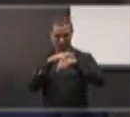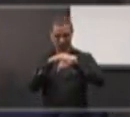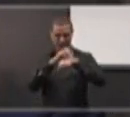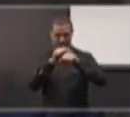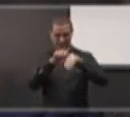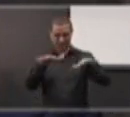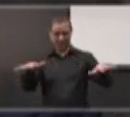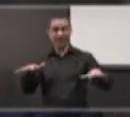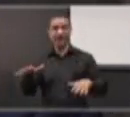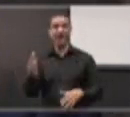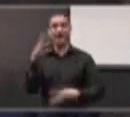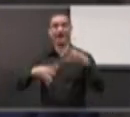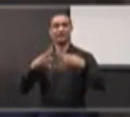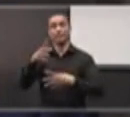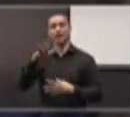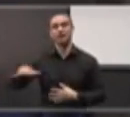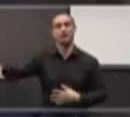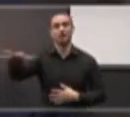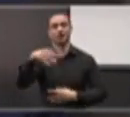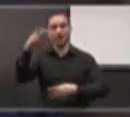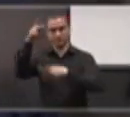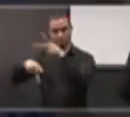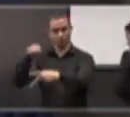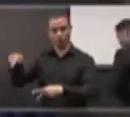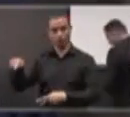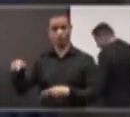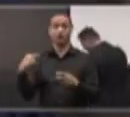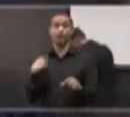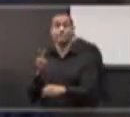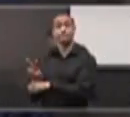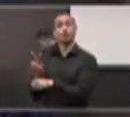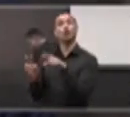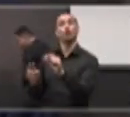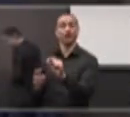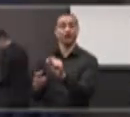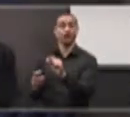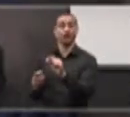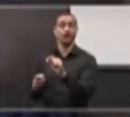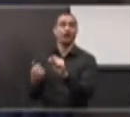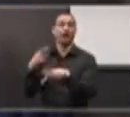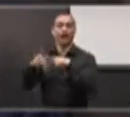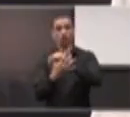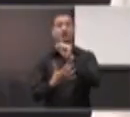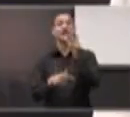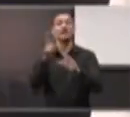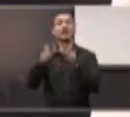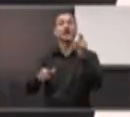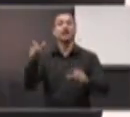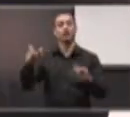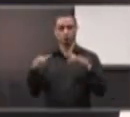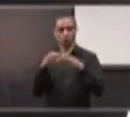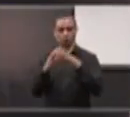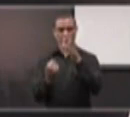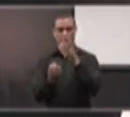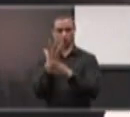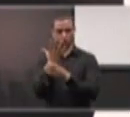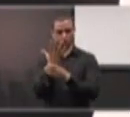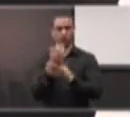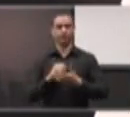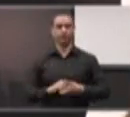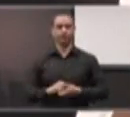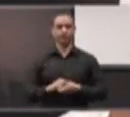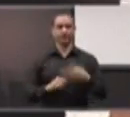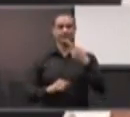que afeta esta população vulnerável e protege a população jovem. Dória deixou claro que não